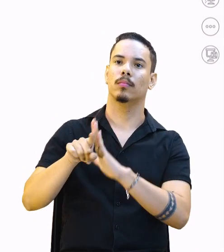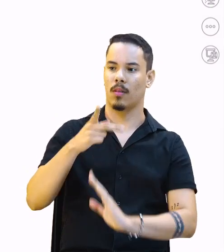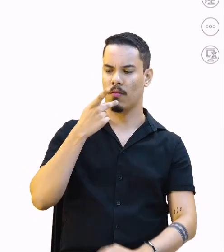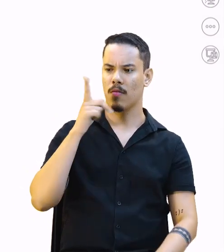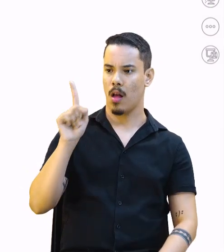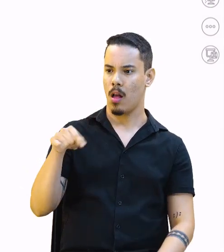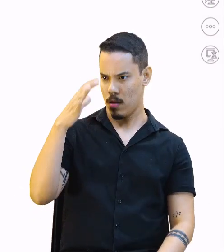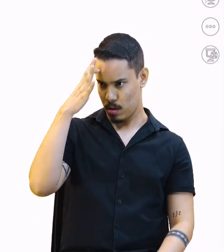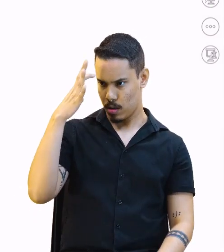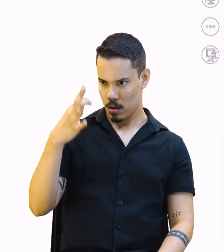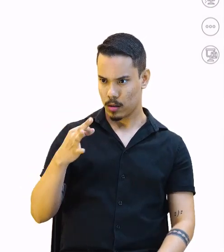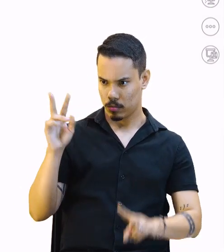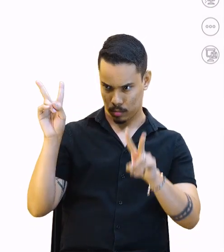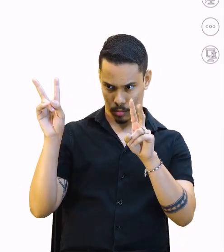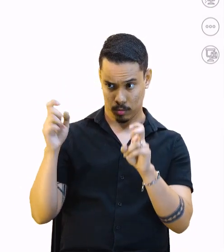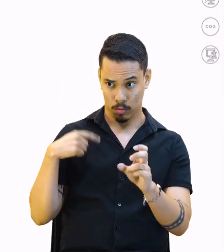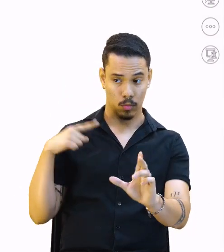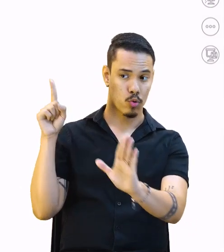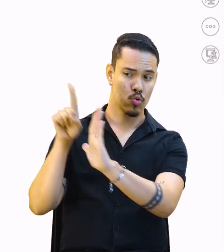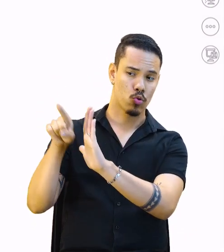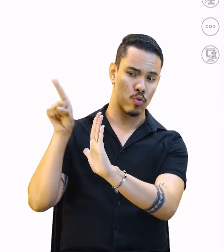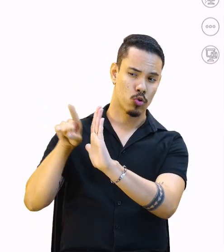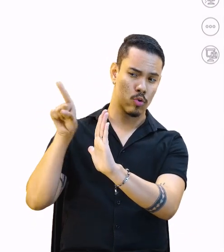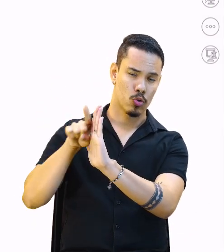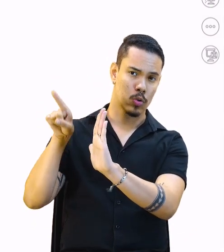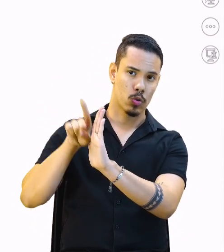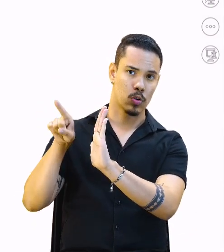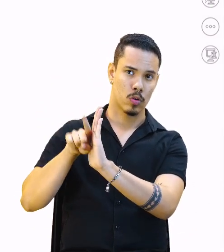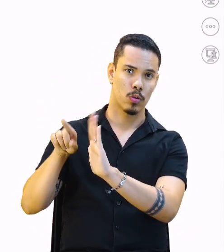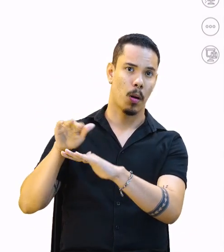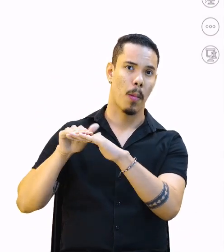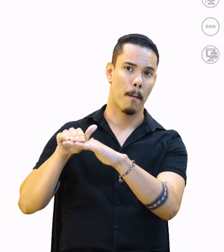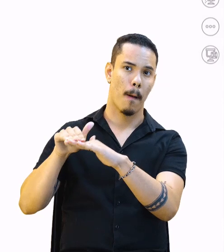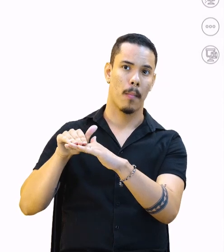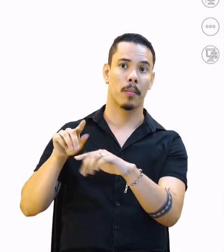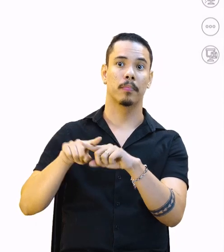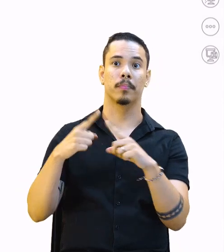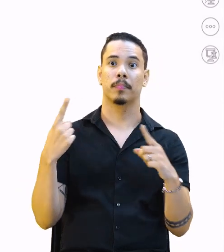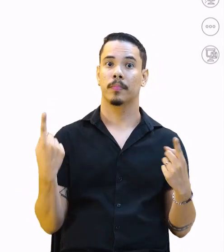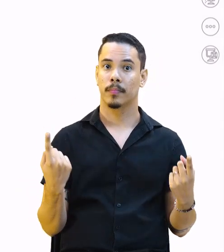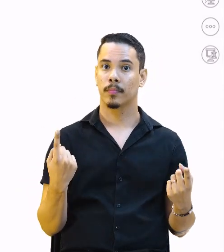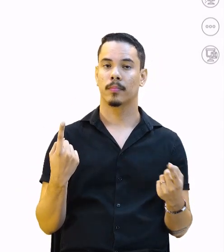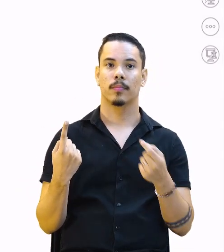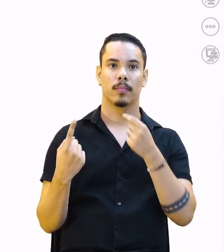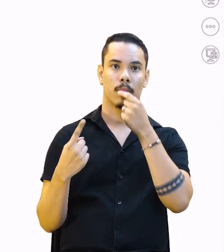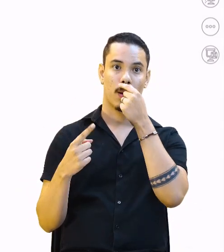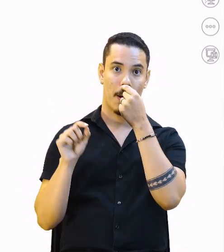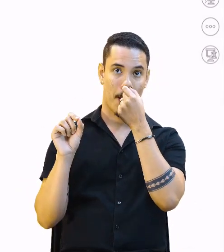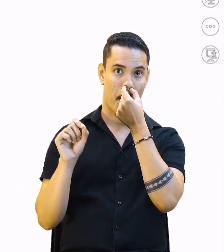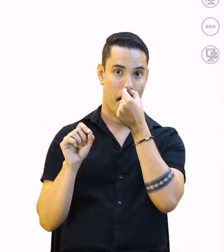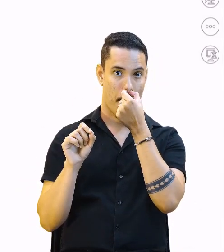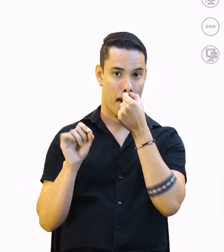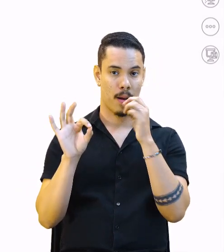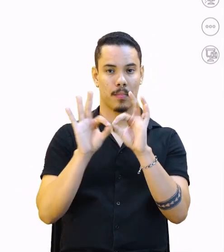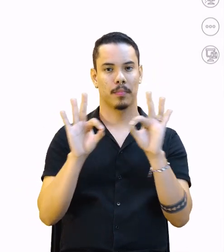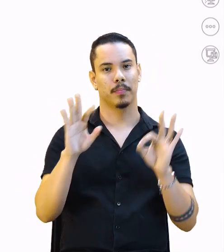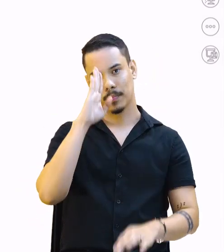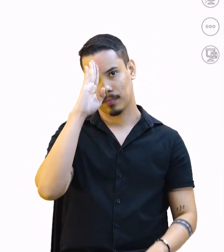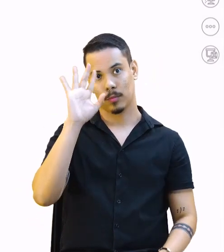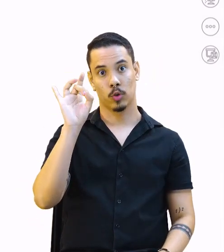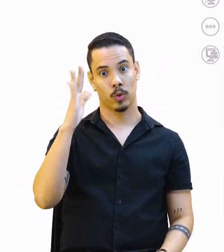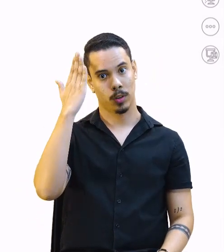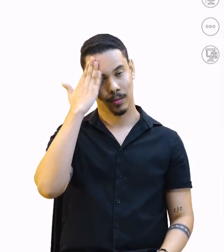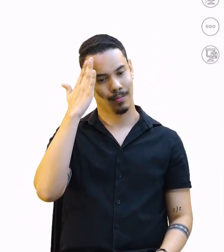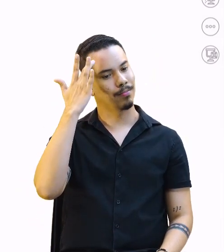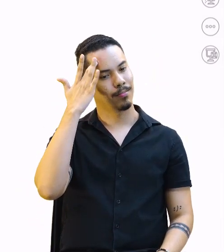entender determinado assunto. A máxima de Sócrates é esta: ó, só sei que nada sei. O